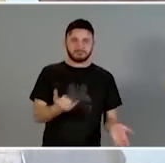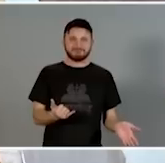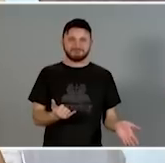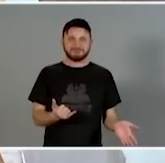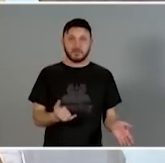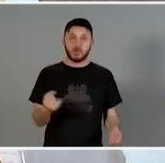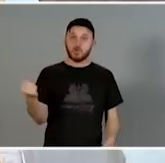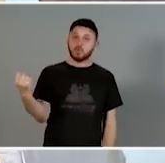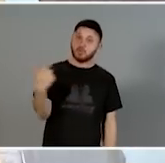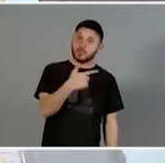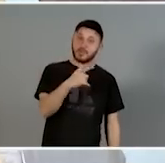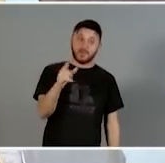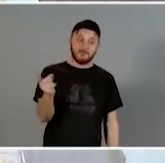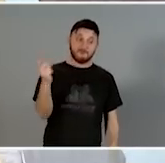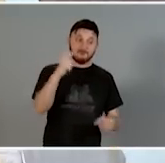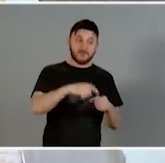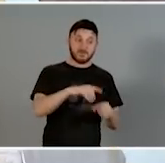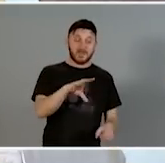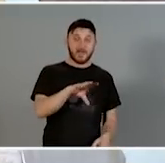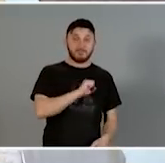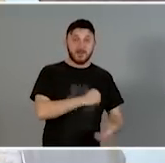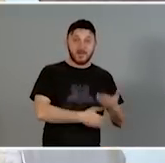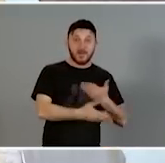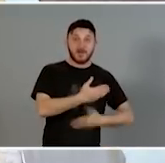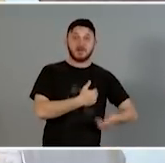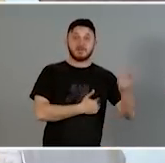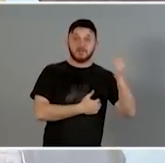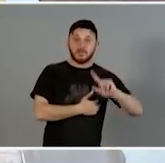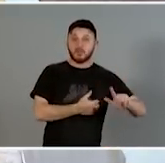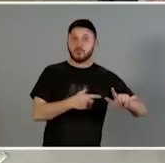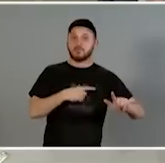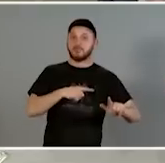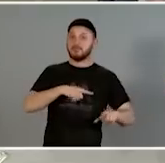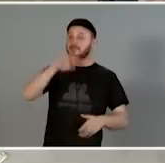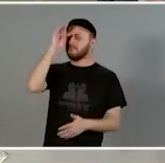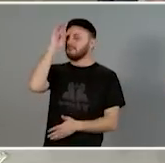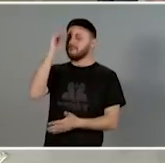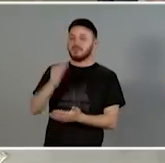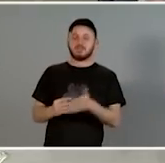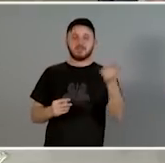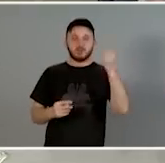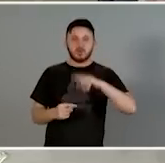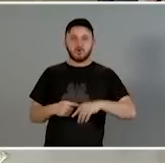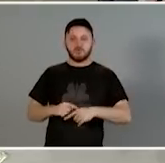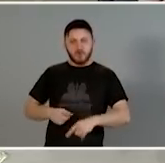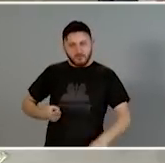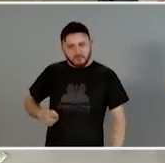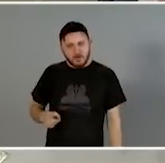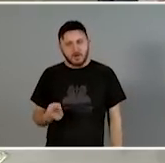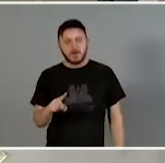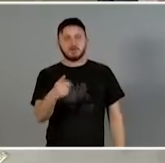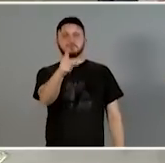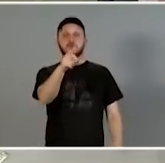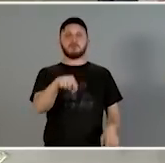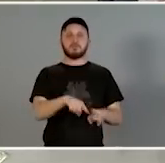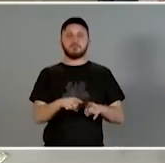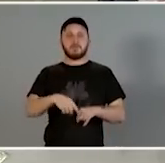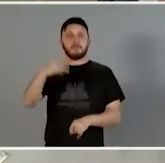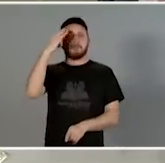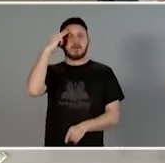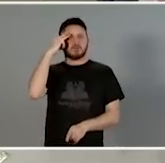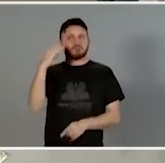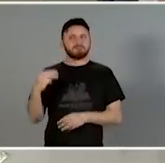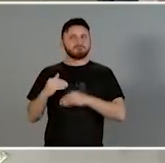do que voltar a amar, a ter fé, a avançar, a amadurecer,